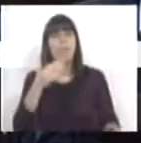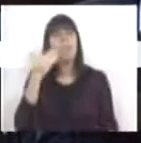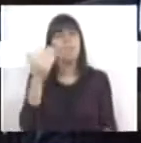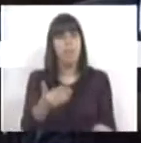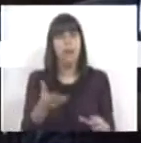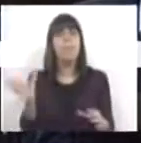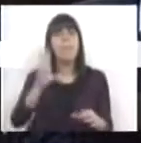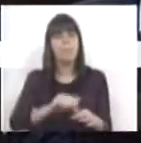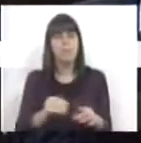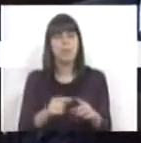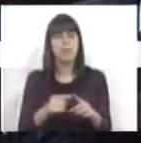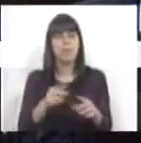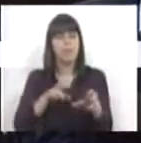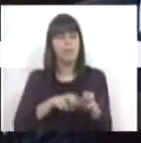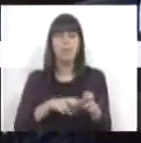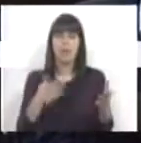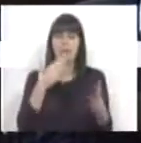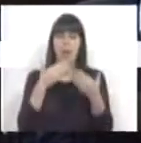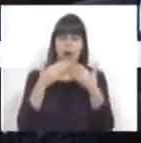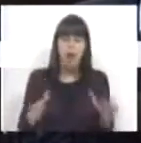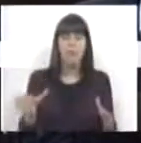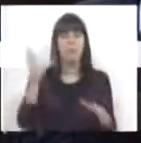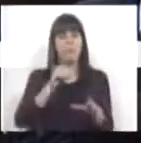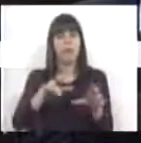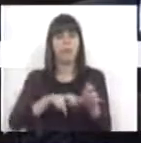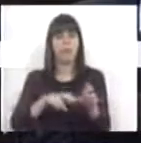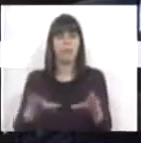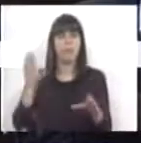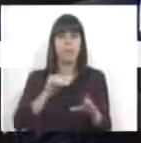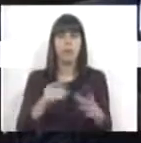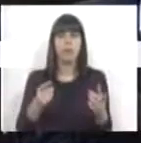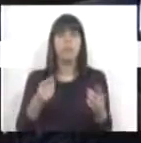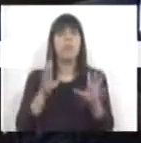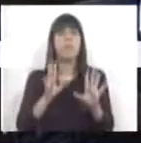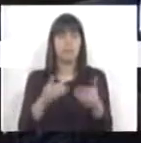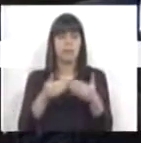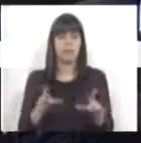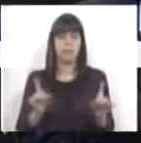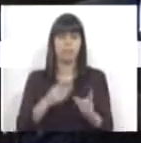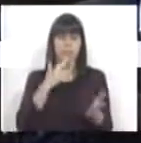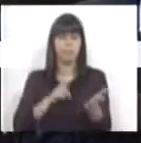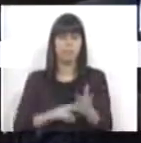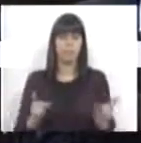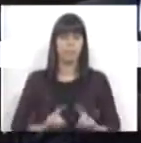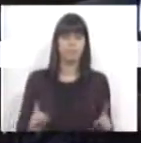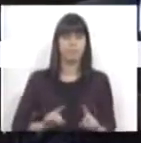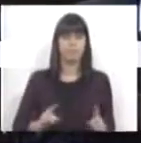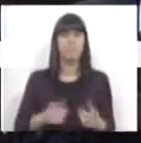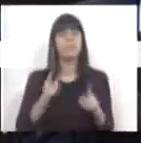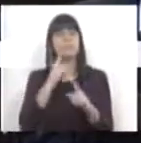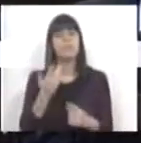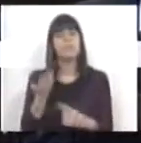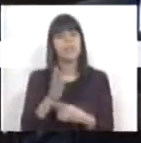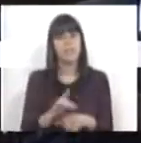hospitais mais vagas, abertura de mais vagas, só que elas não são efetivadas. A